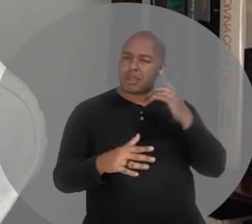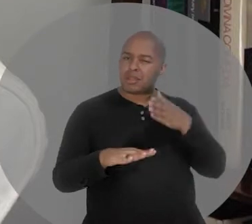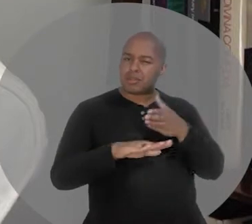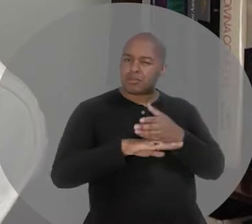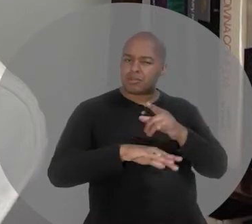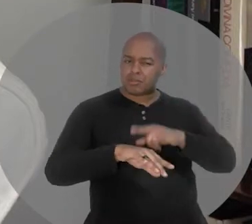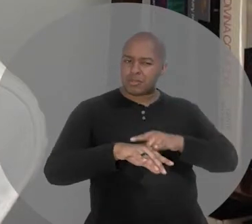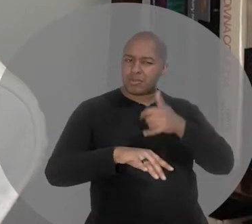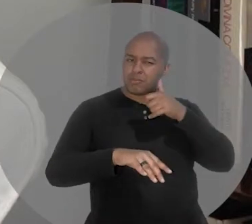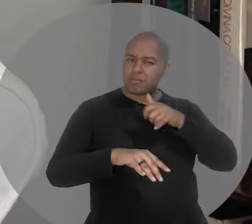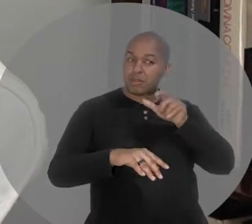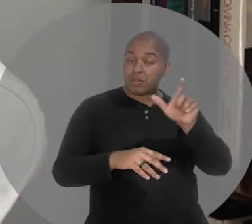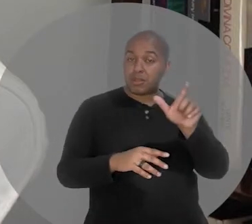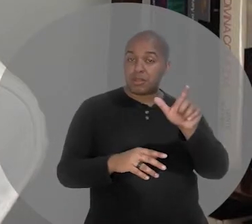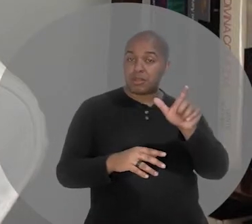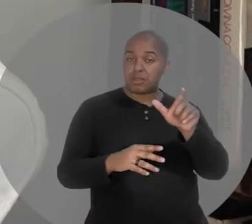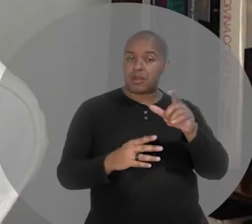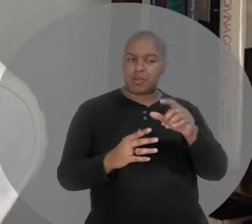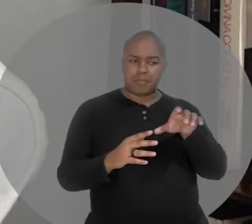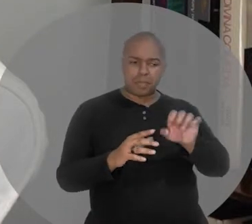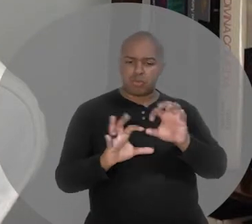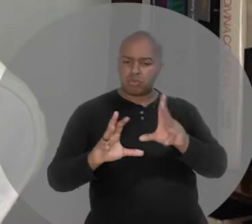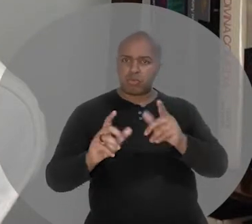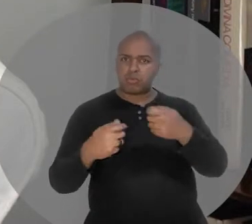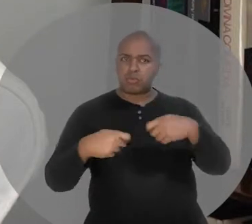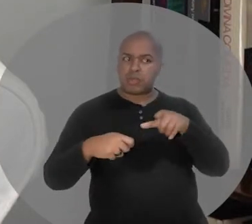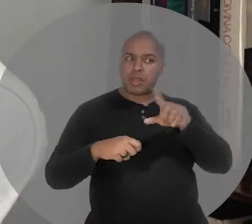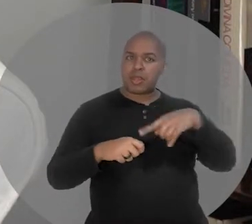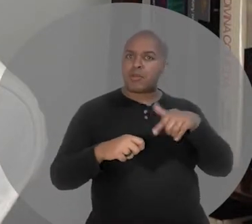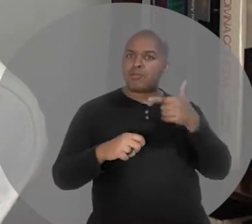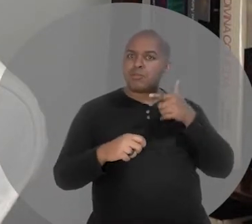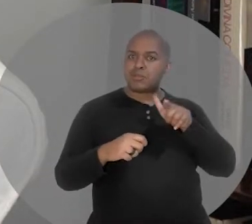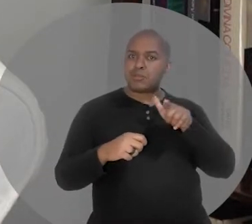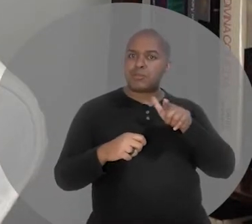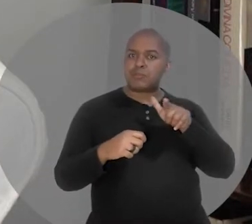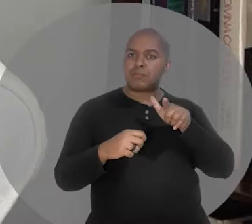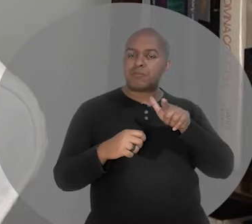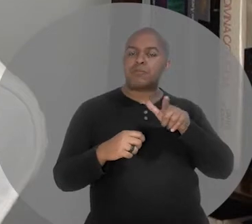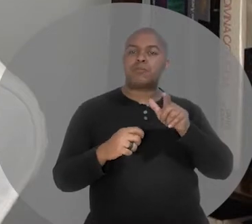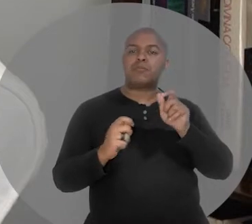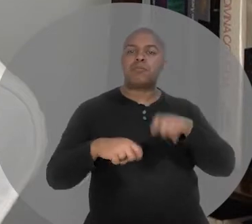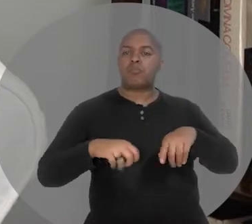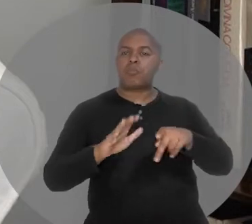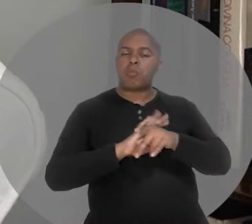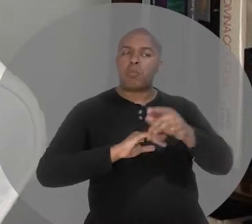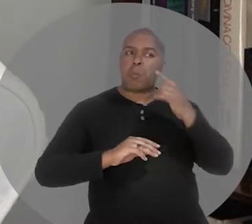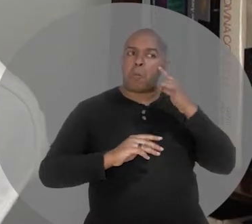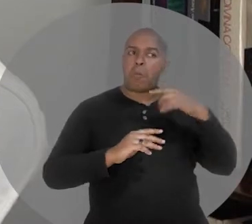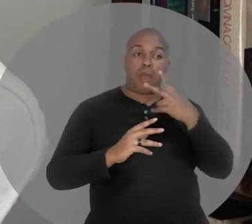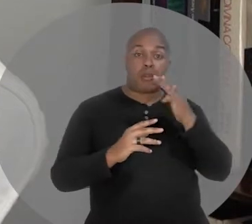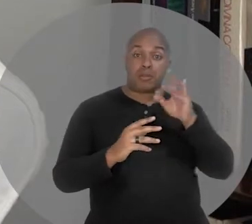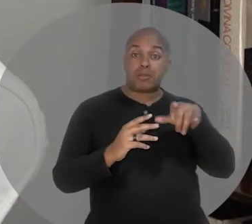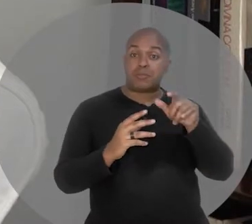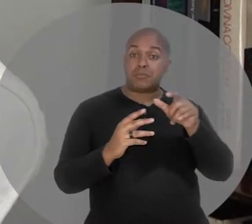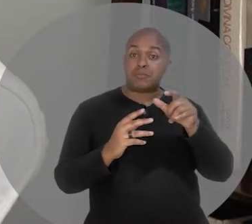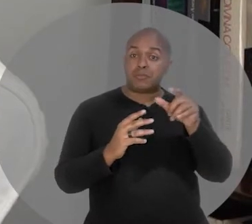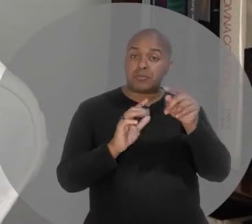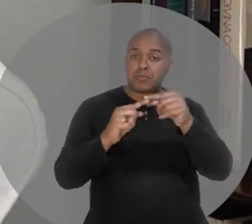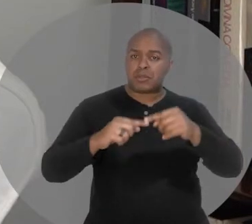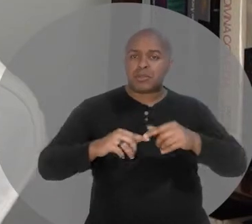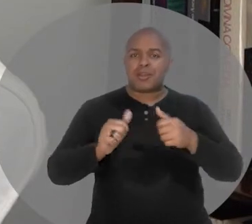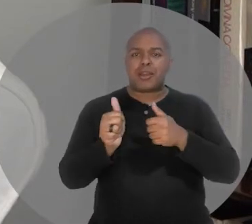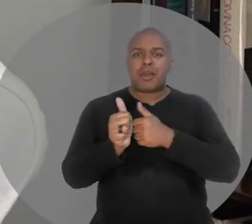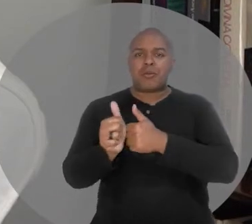entrou no banheiro das meninas lá, arranjou tudo para que ela pudesse ir, né? E acho que foi por